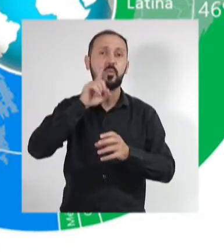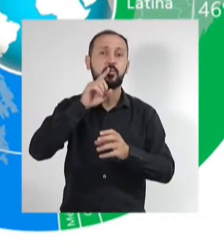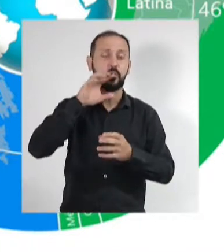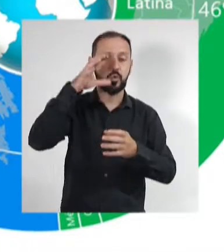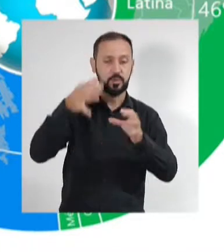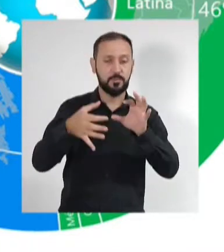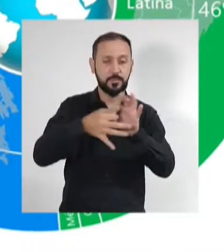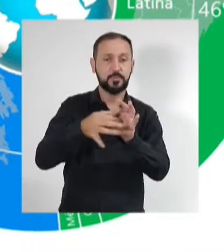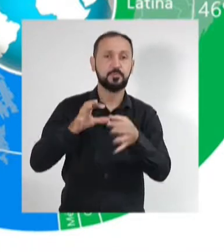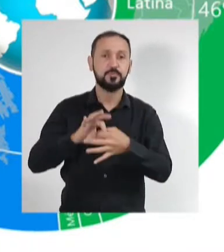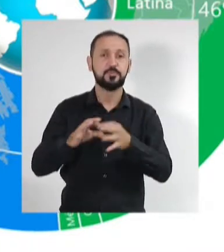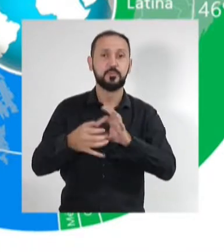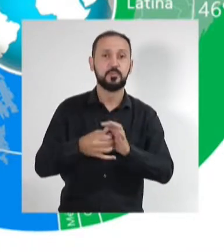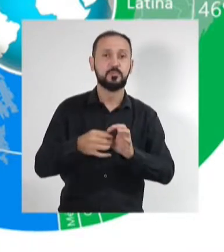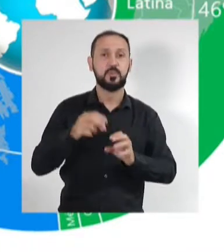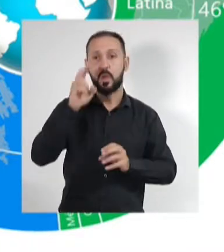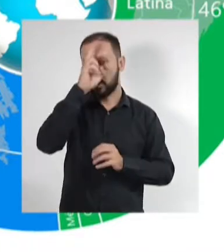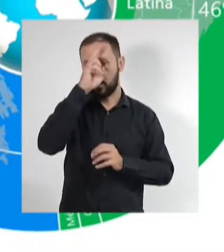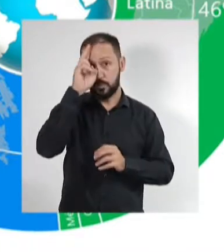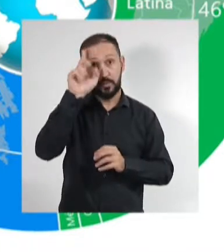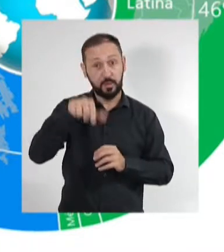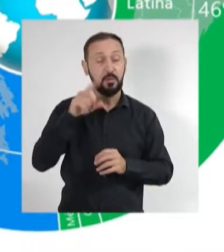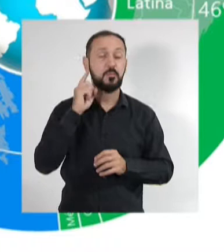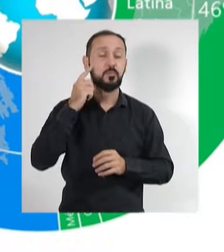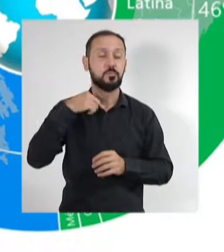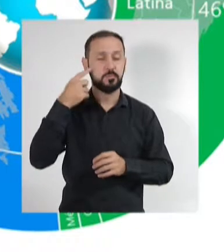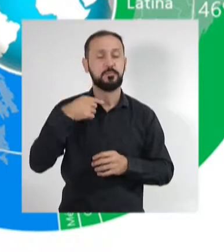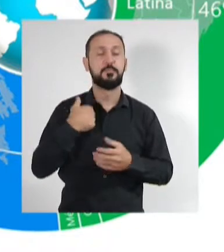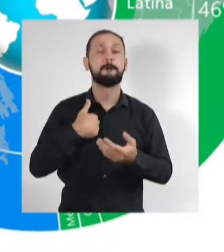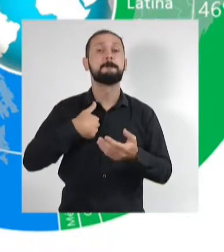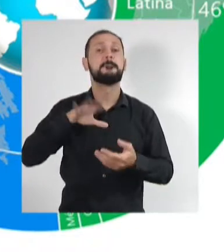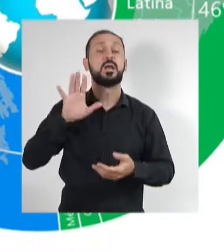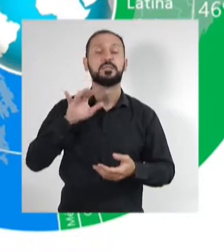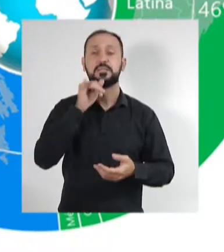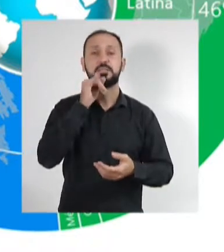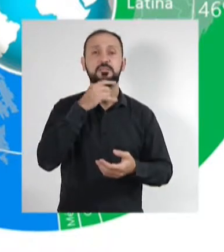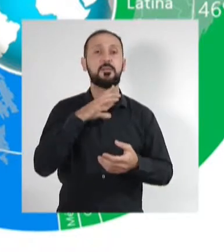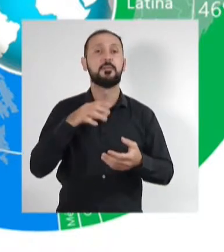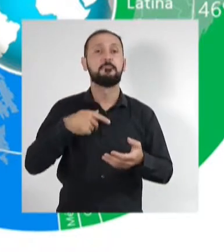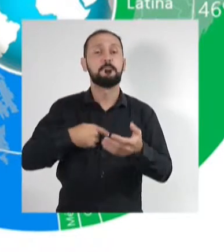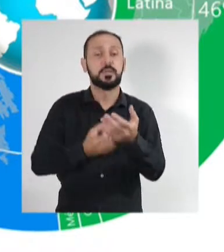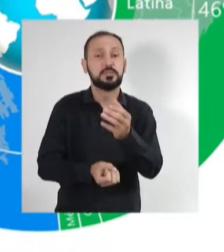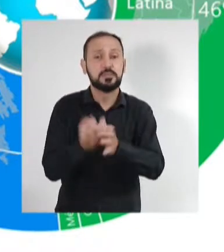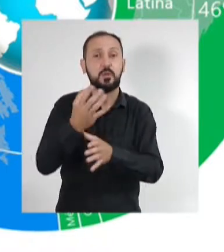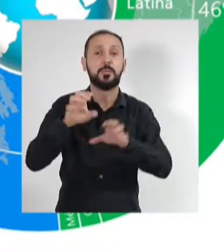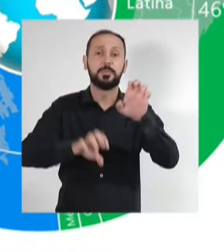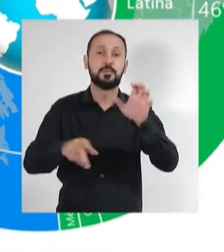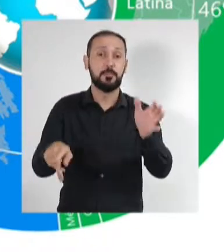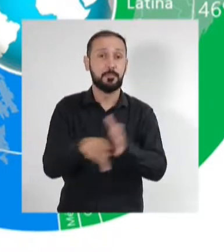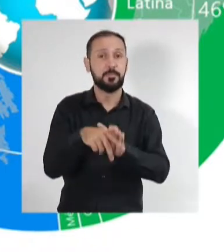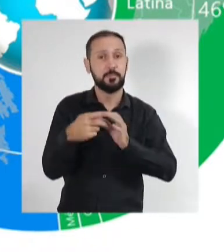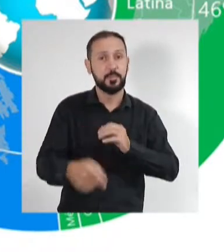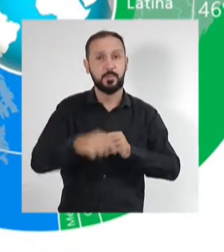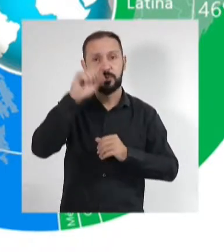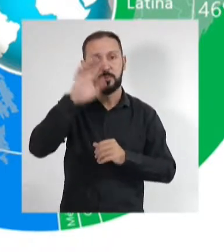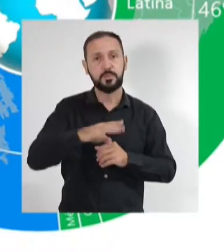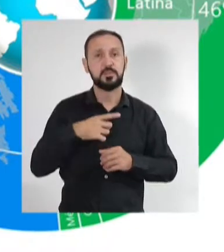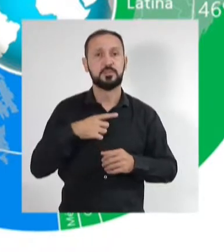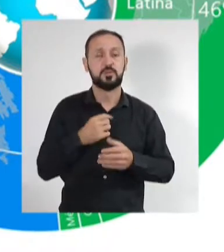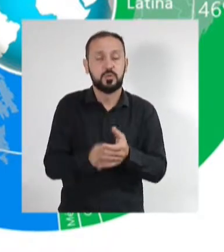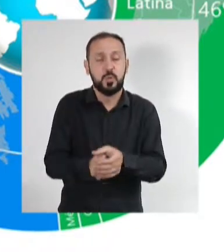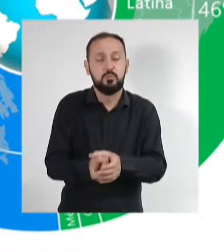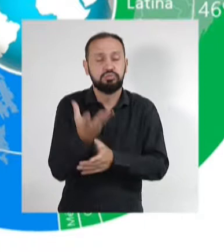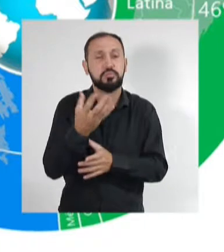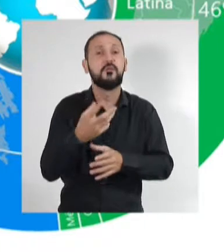na Brascom, a Uber, que é americana também, mas a maior parte das empresas possui capital nacional e são empresas brasileiras